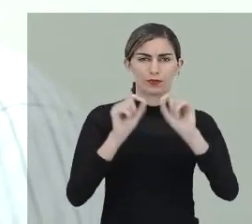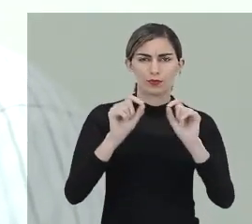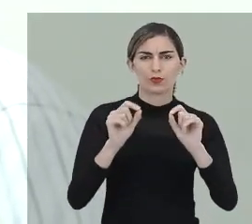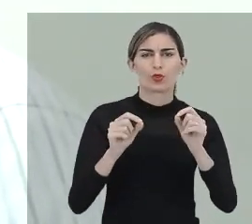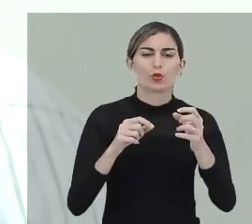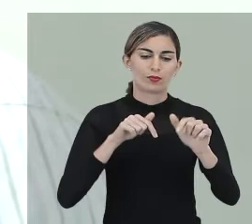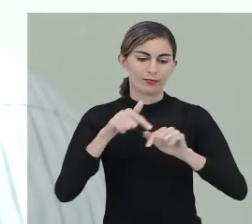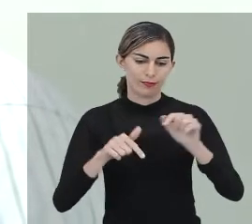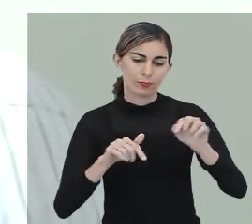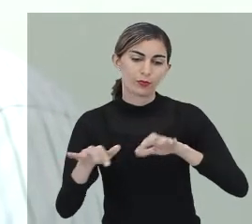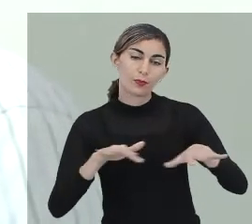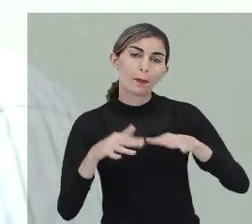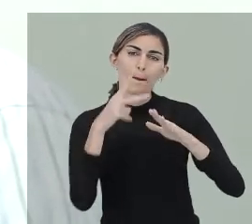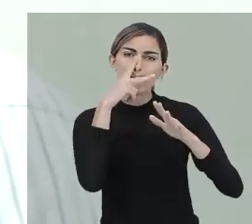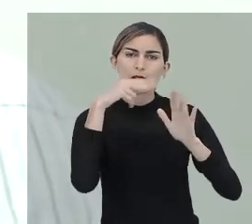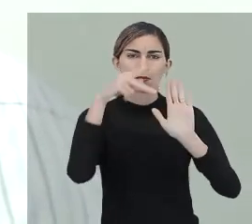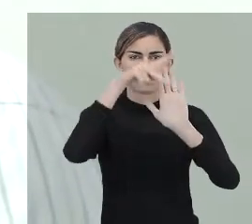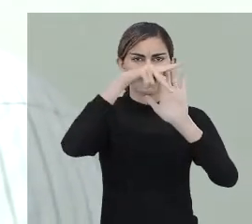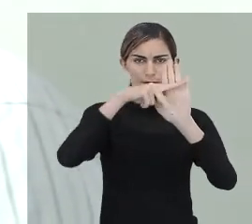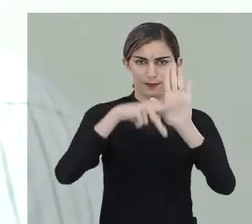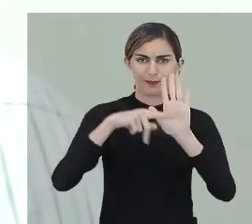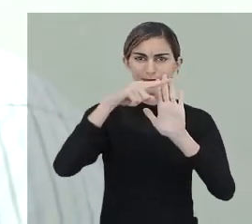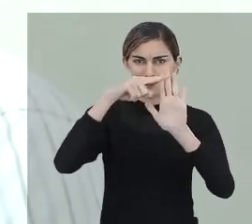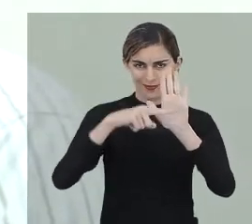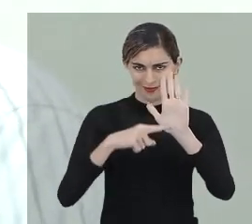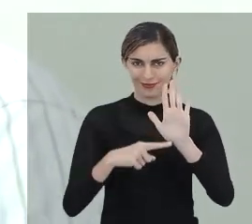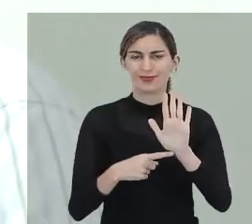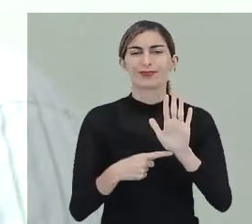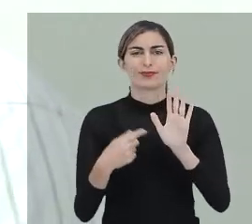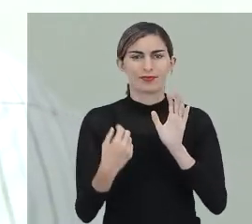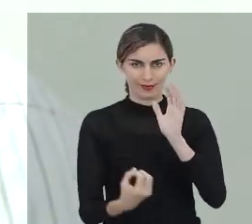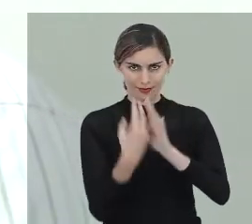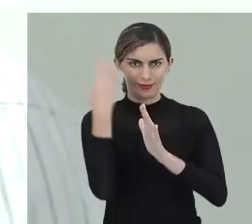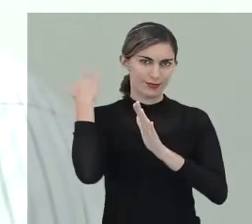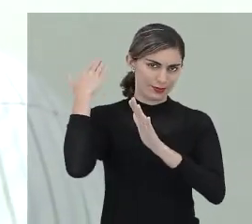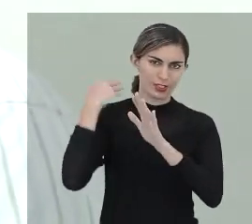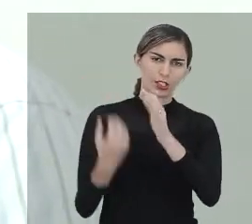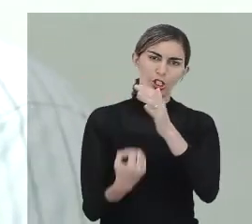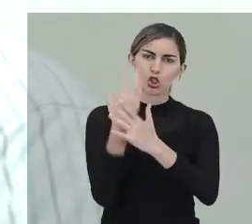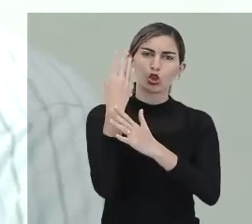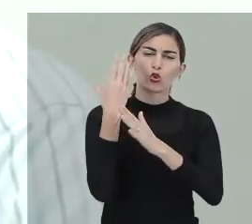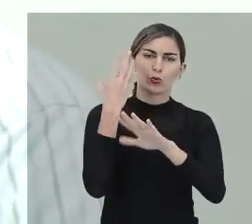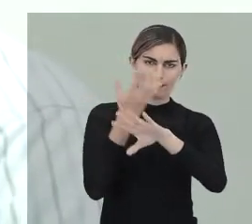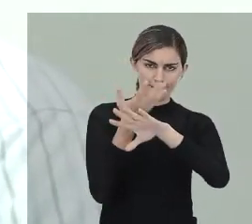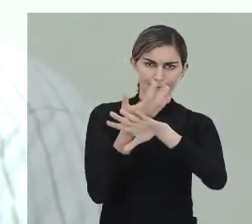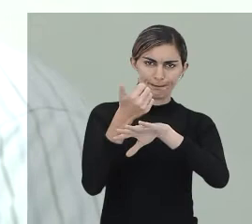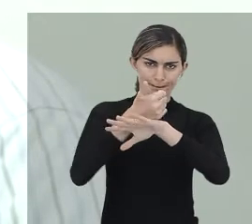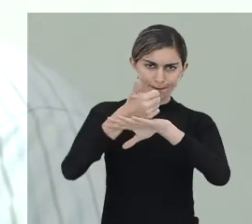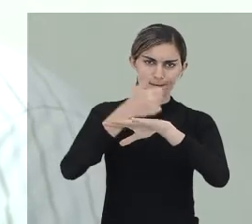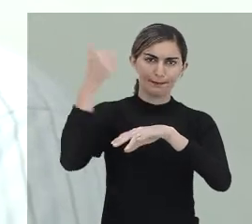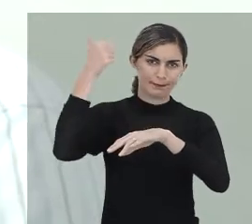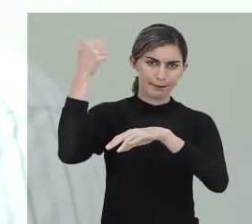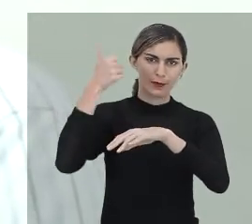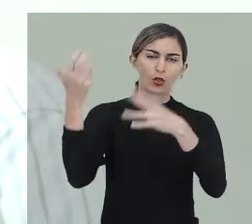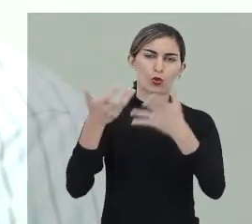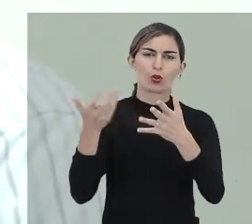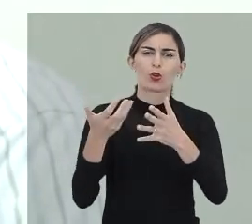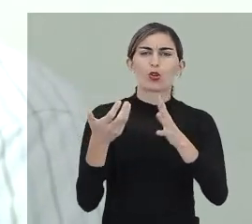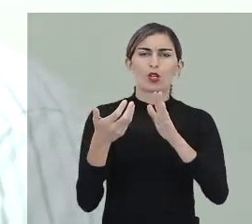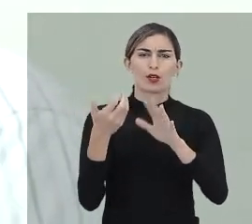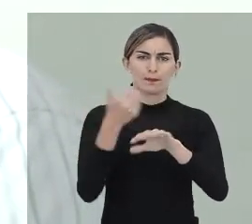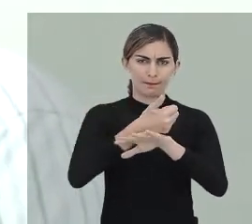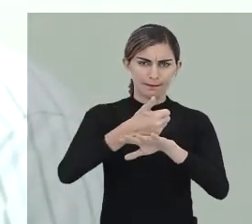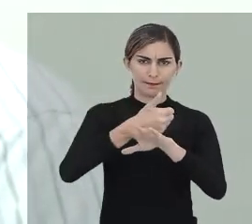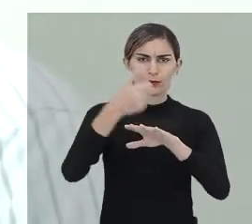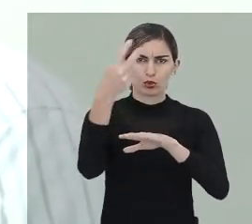trabalhando com o mesmo projeto. Então a gente vai ter o nosso projeto inicial que a gente criou na competência 1 E na competência 2 a gente vai fazer umas melhorias nele,